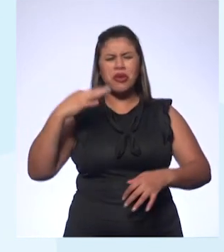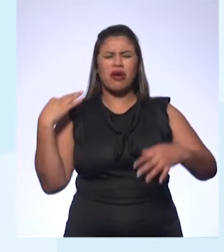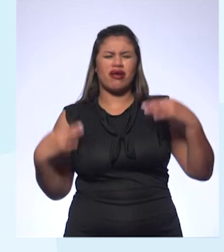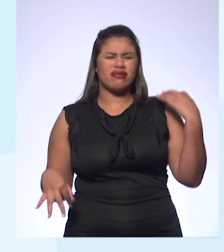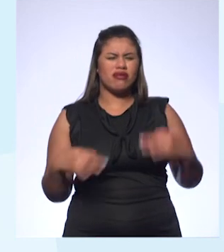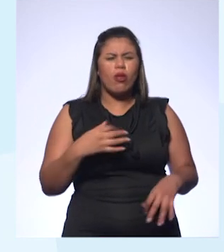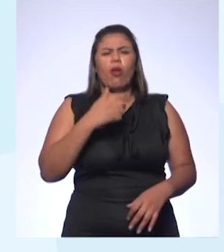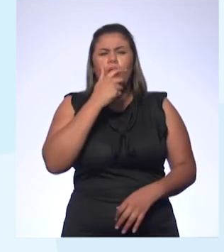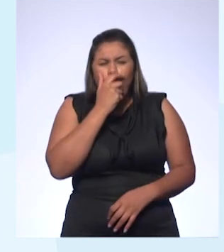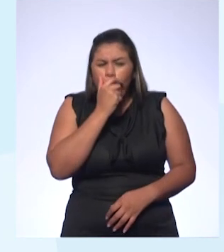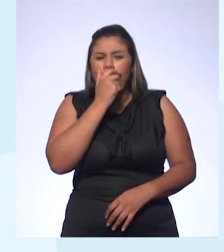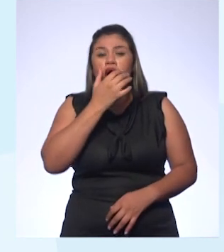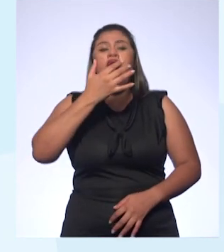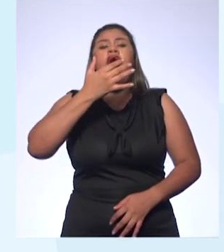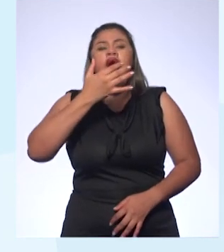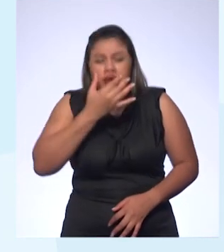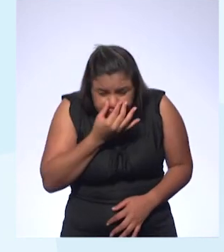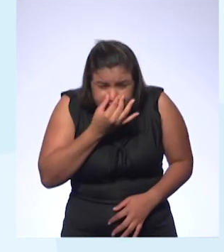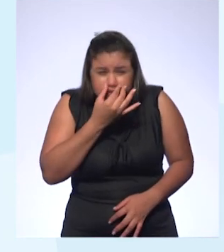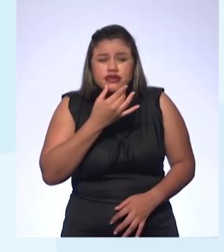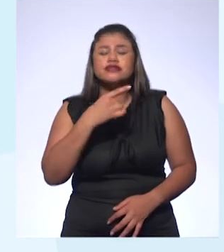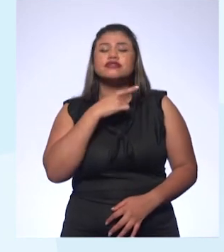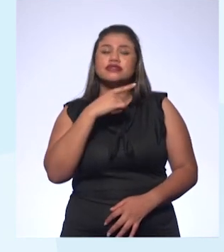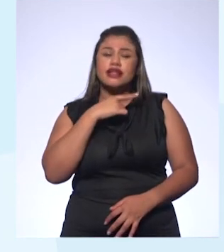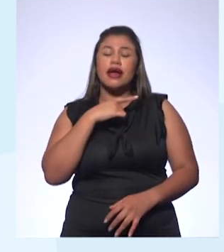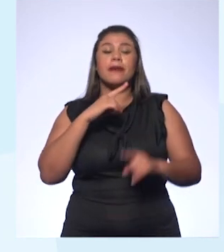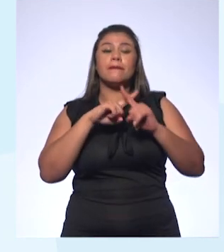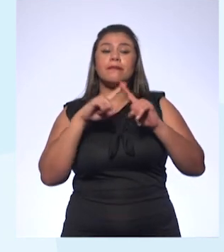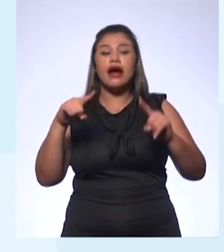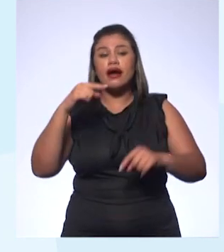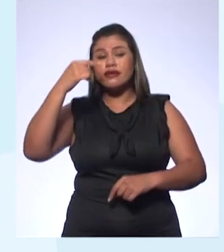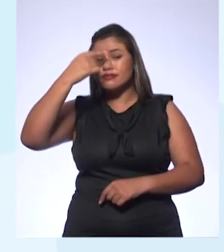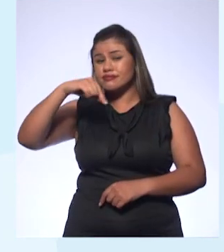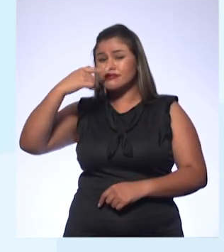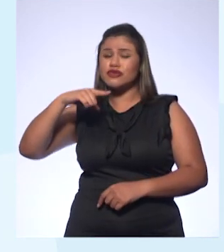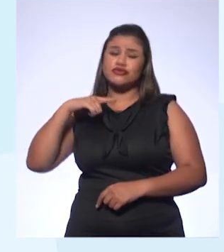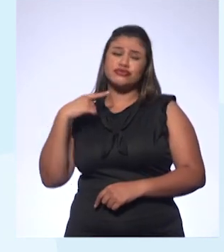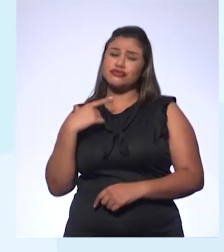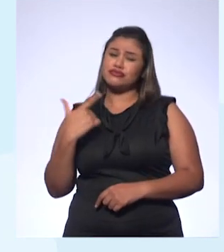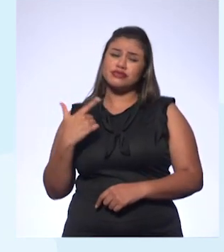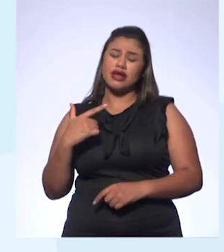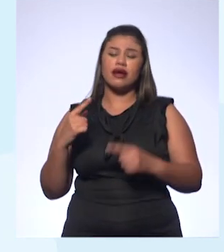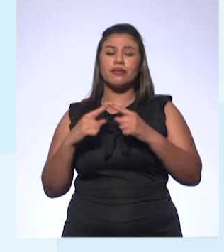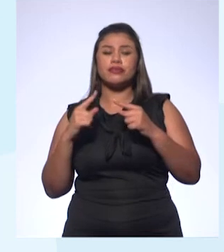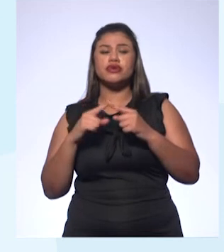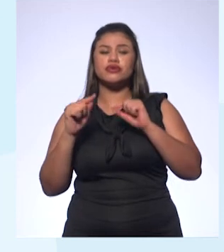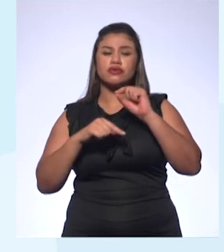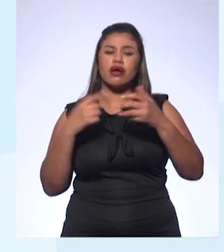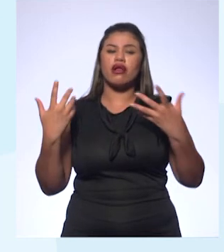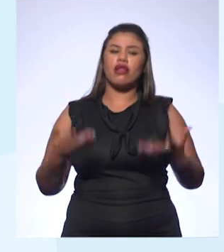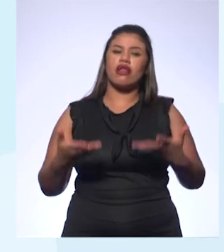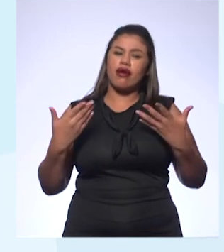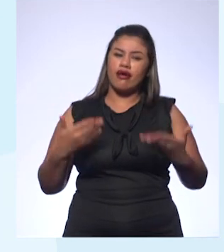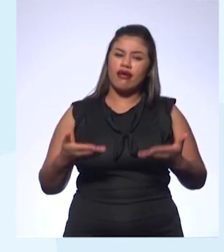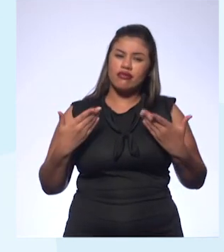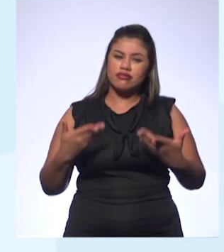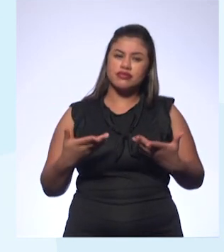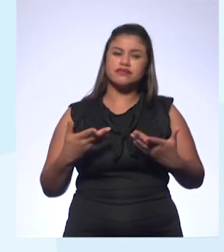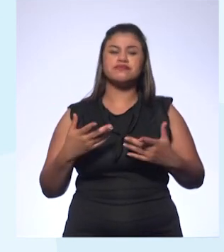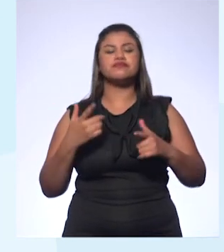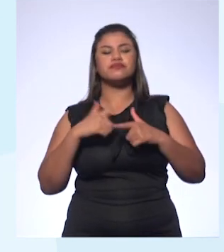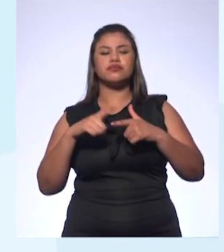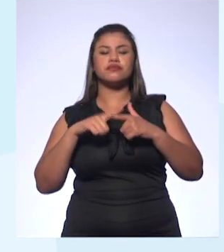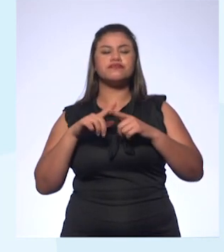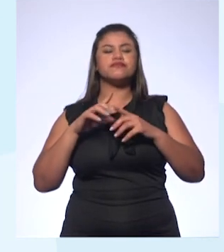musculares, tosse e espirro, enquanto o resfriado não dá febre e, na maioria das vezes, é relacionado a quadros leves e com sintomas